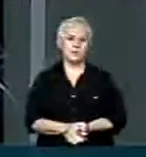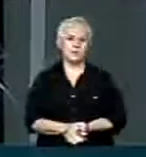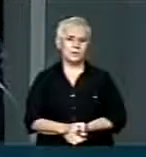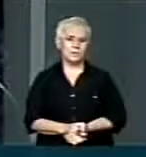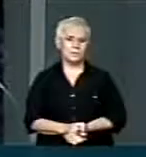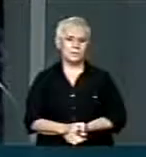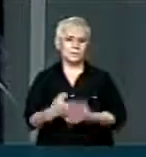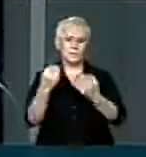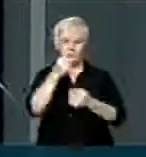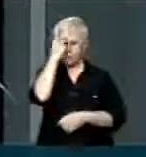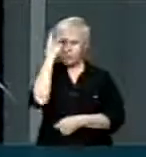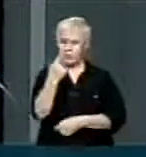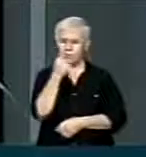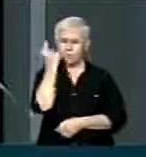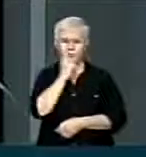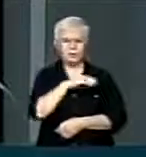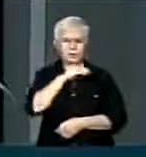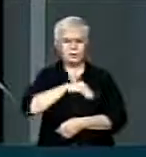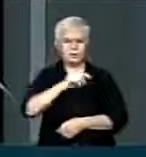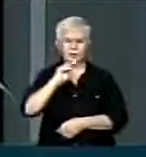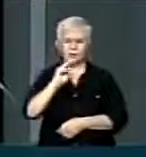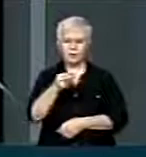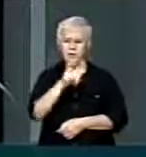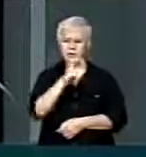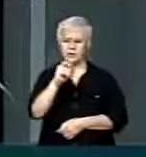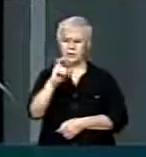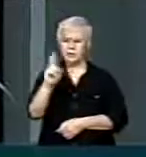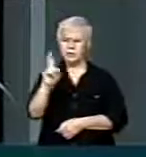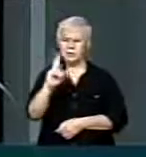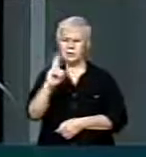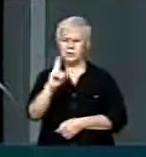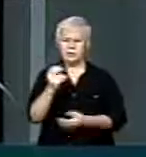família, 3 mil e poucos 500 reais, paga